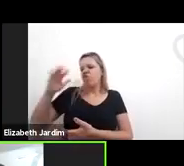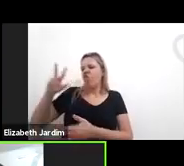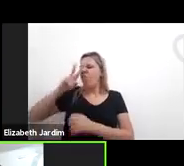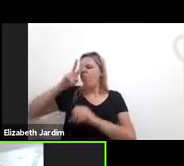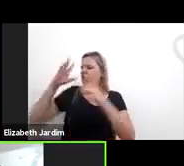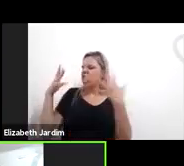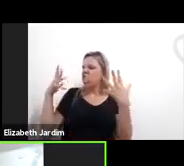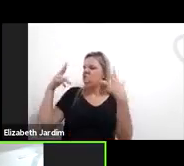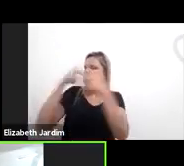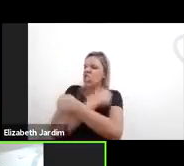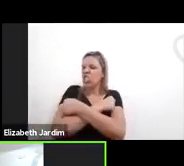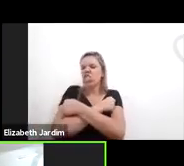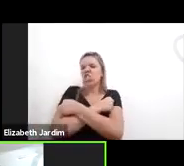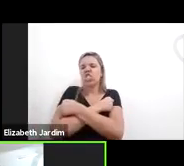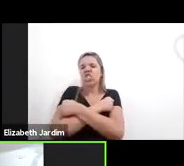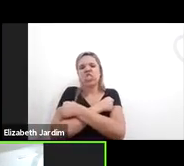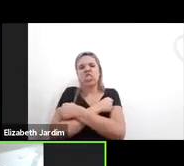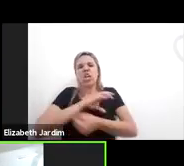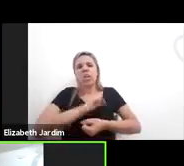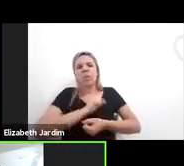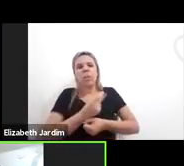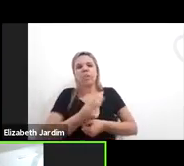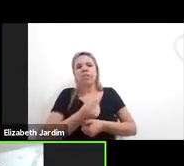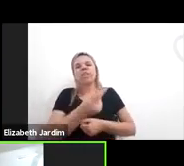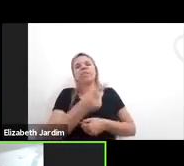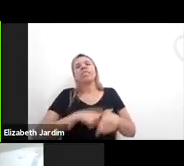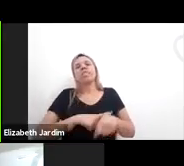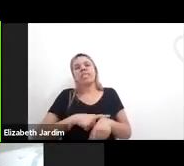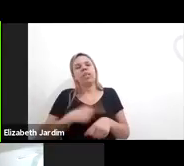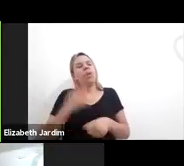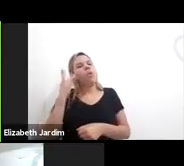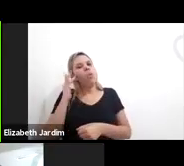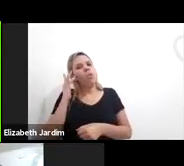o coração, amamentei mais um tempo, tá? Eu acho que...